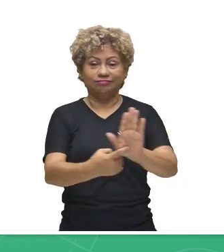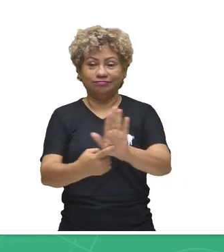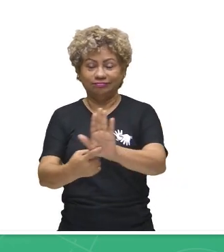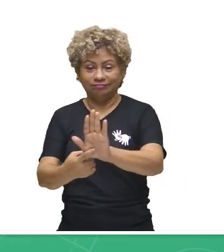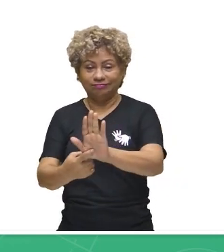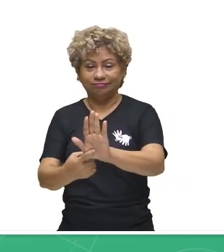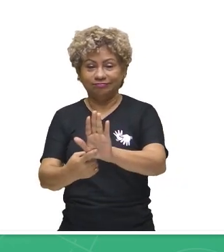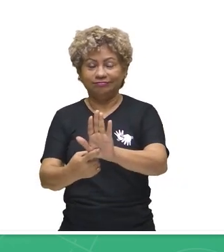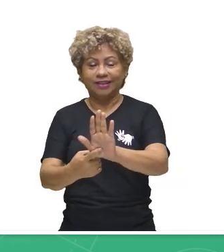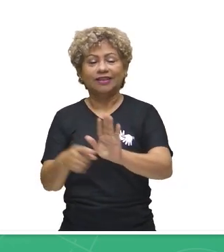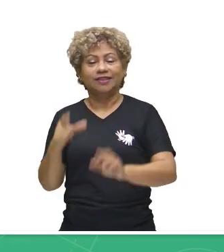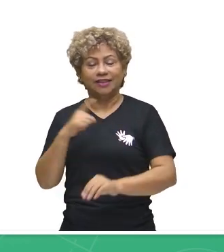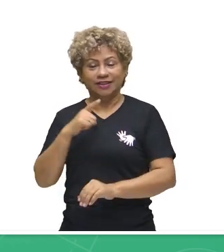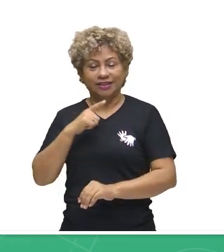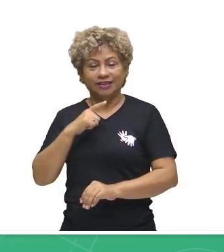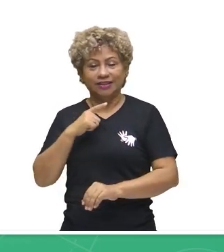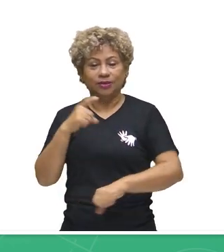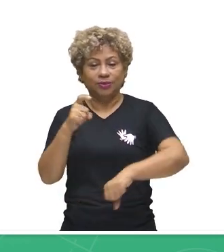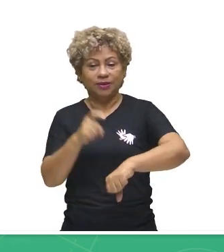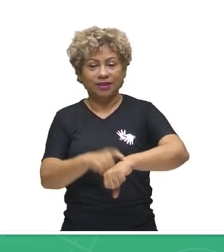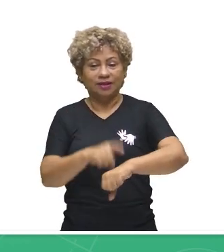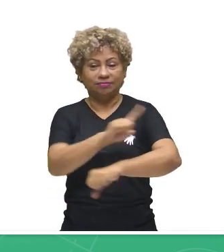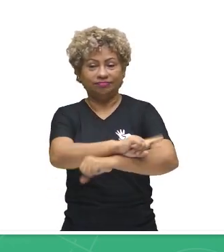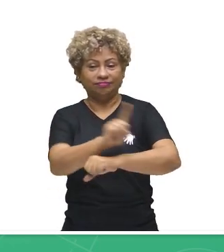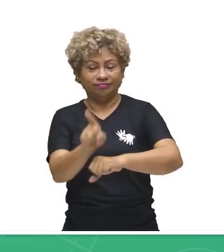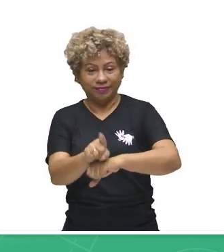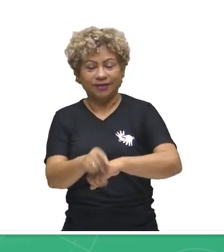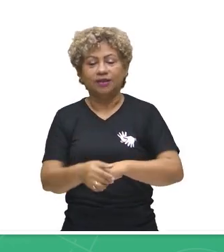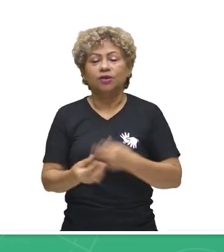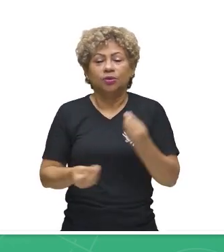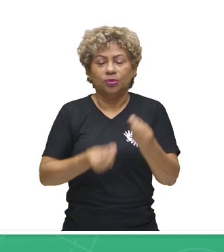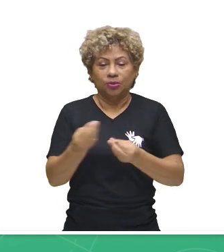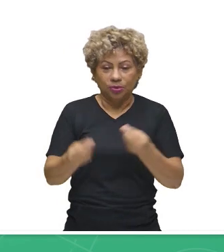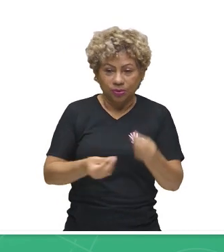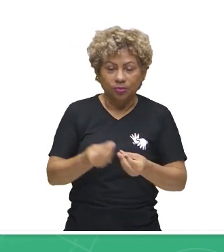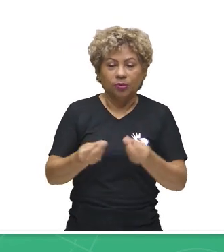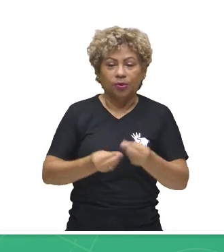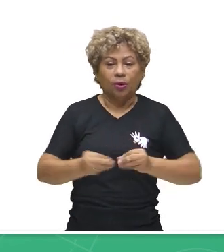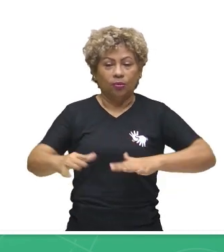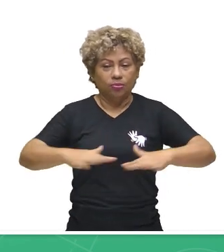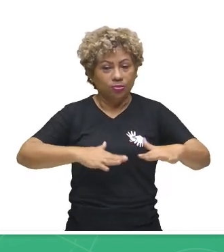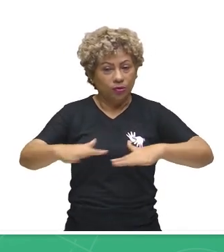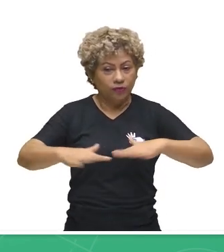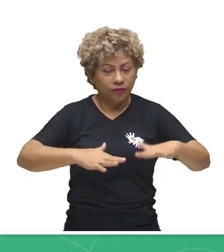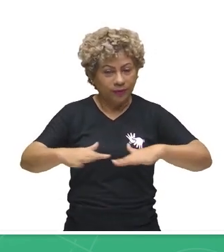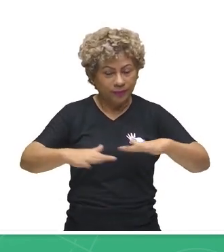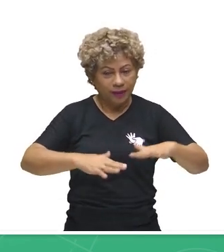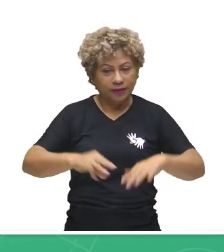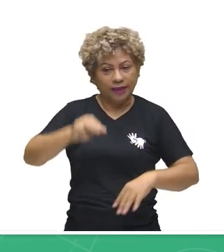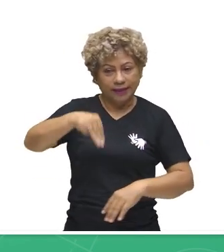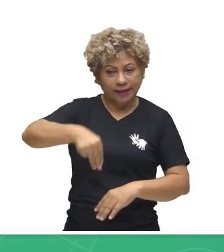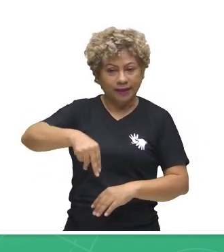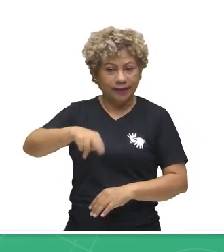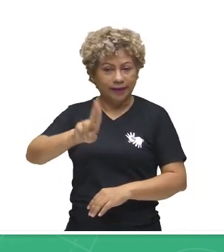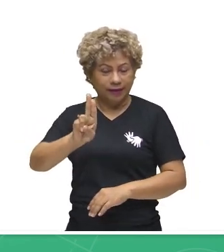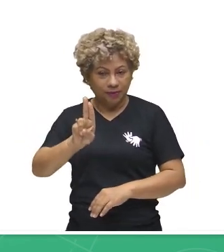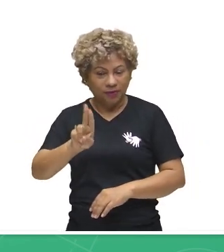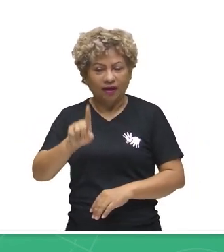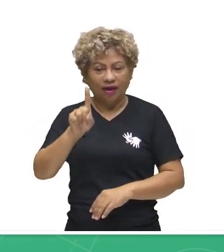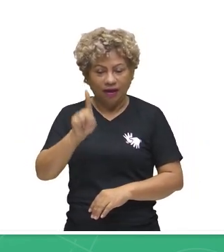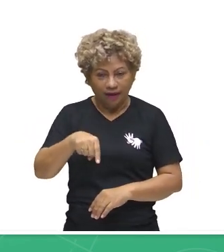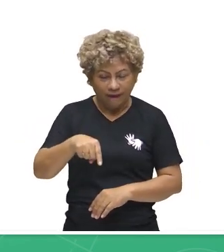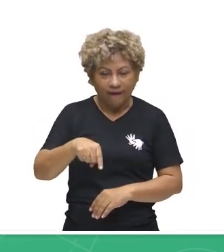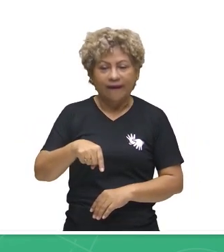o nosso espaço percorrido. Vejam, como a função horária do movimento uniforme é uma equação